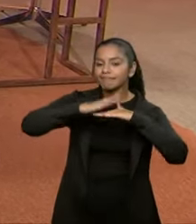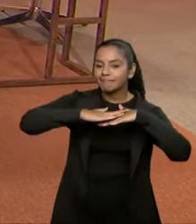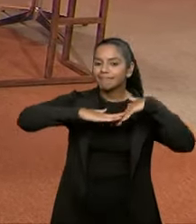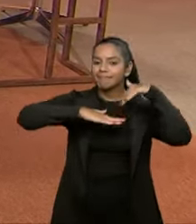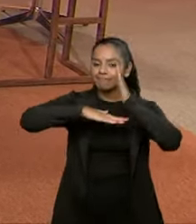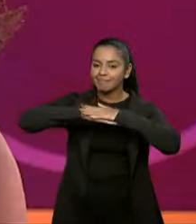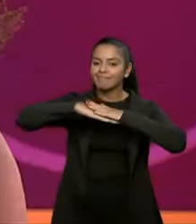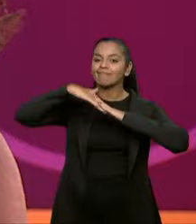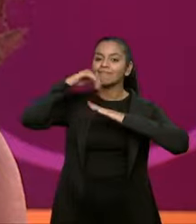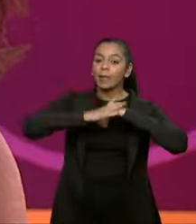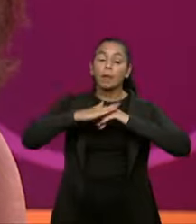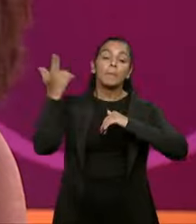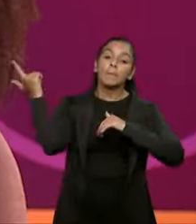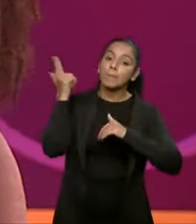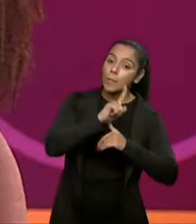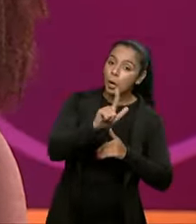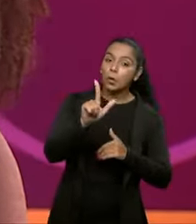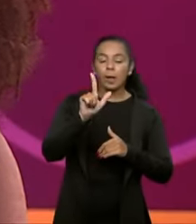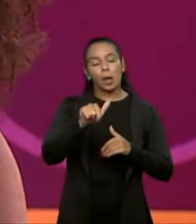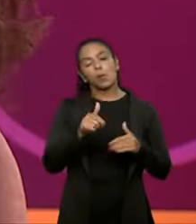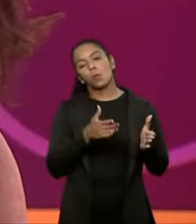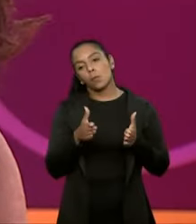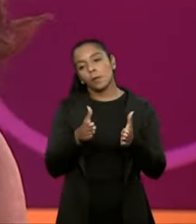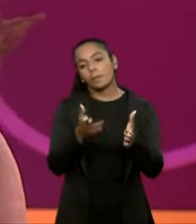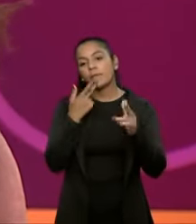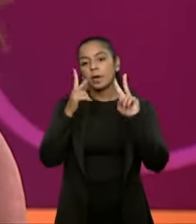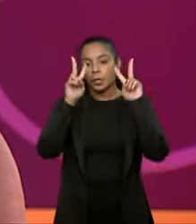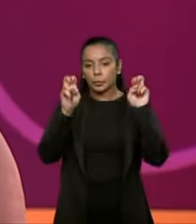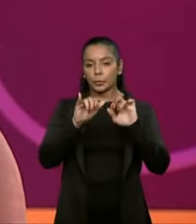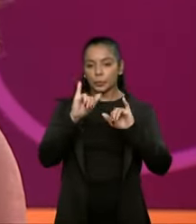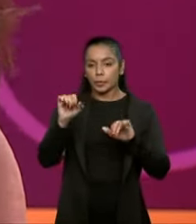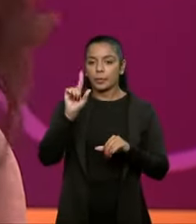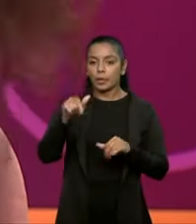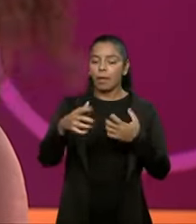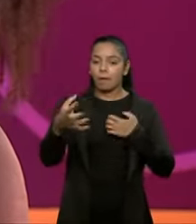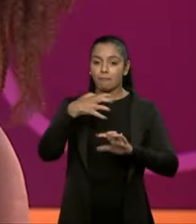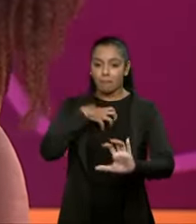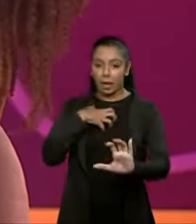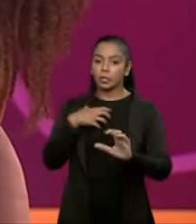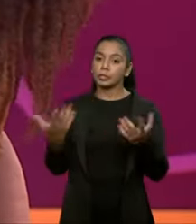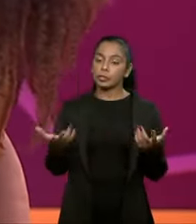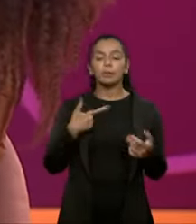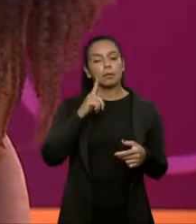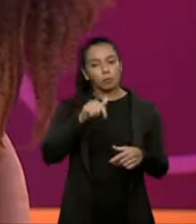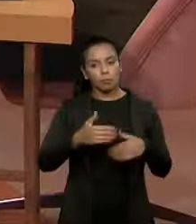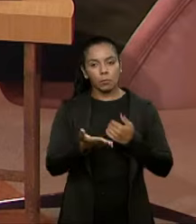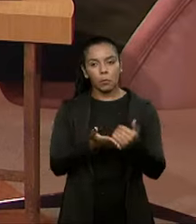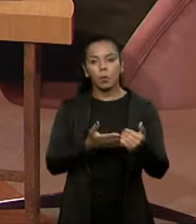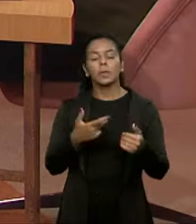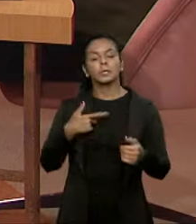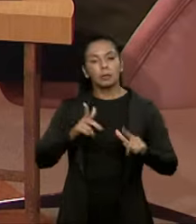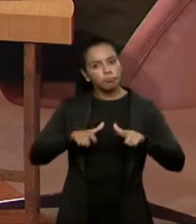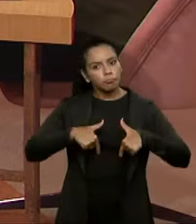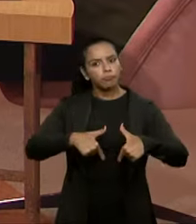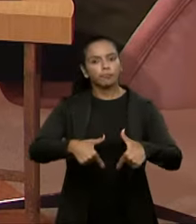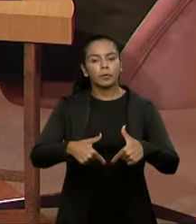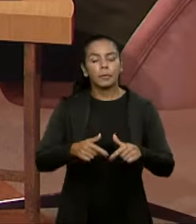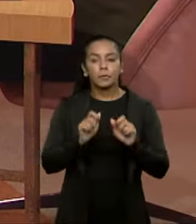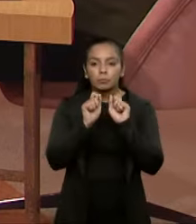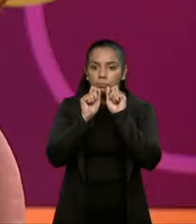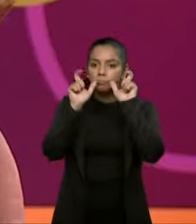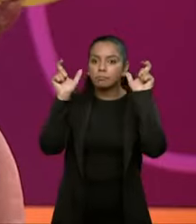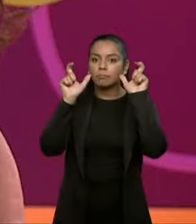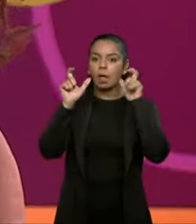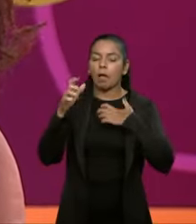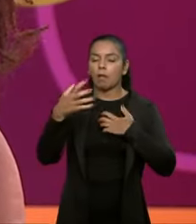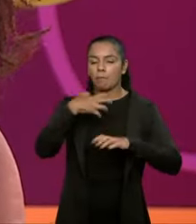chegar num lugar que eu acho que é um caminho para a gente falar disso, que é a empatia, né? Claro. Começar um movimento de despertar a empatia, porque eu